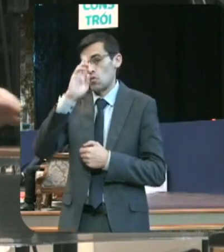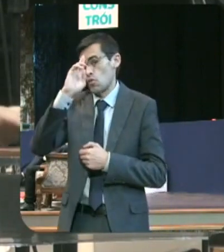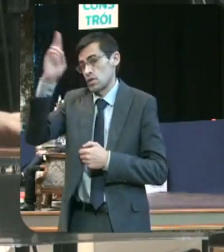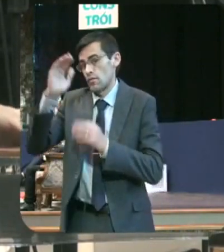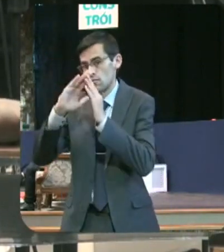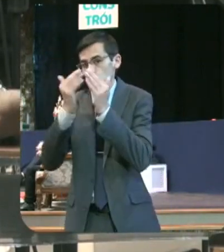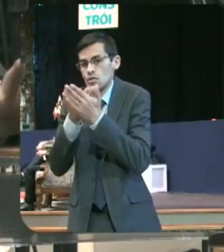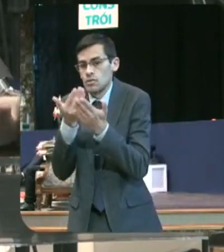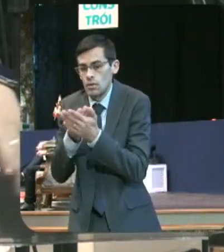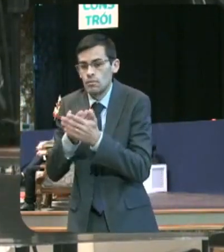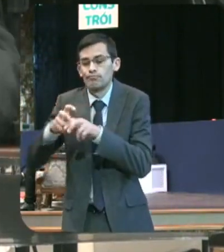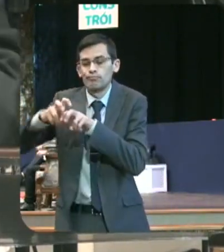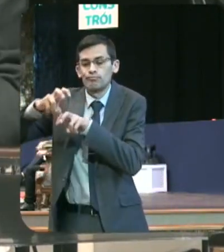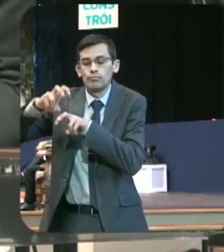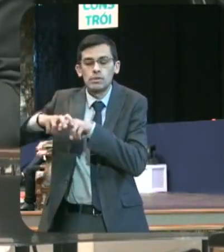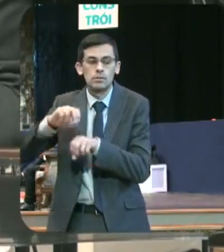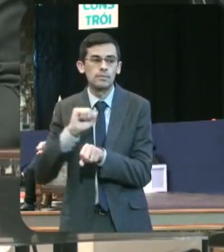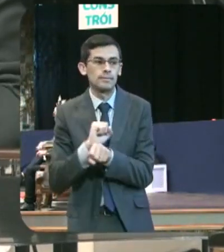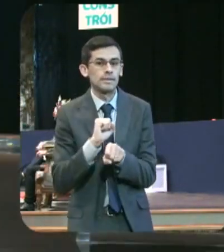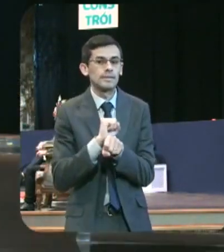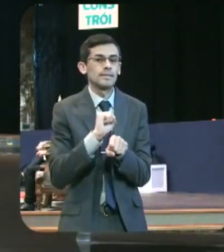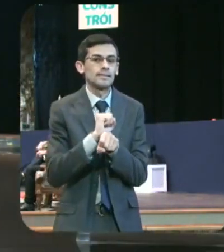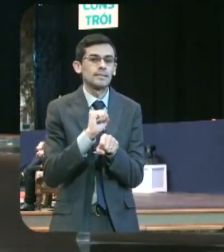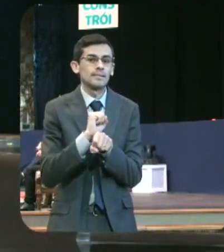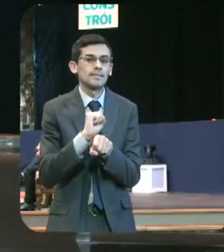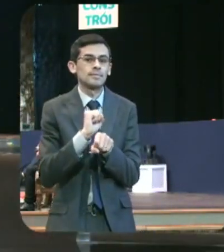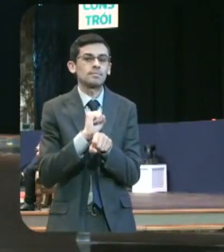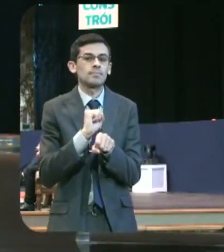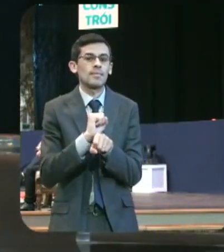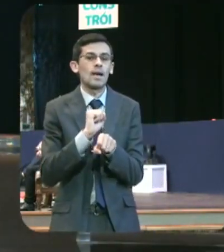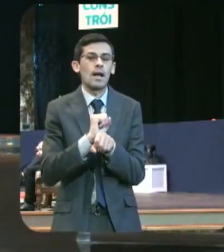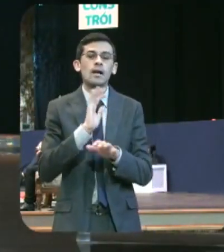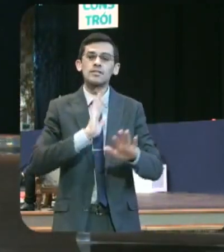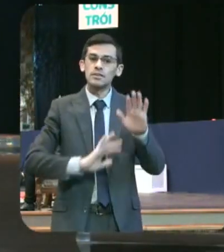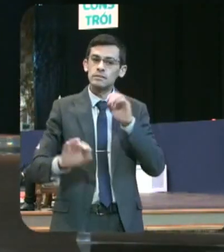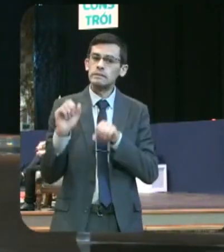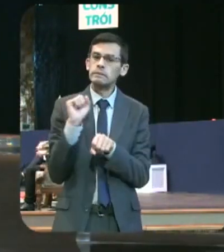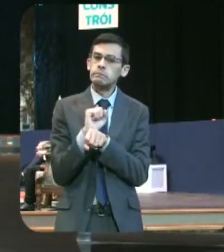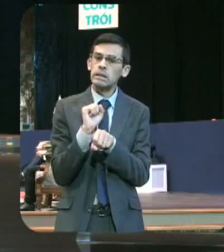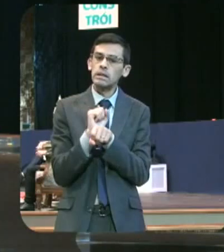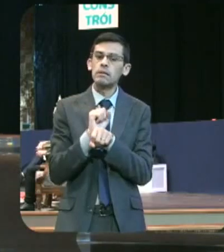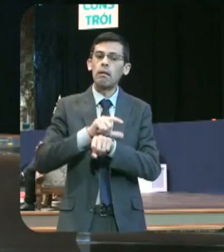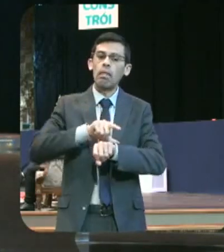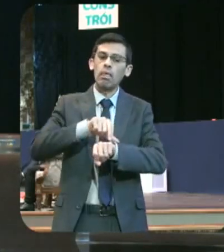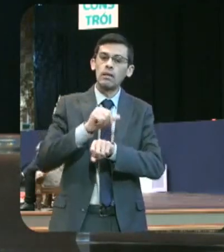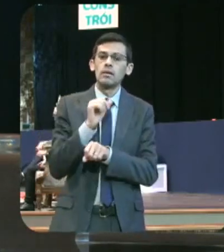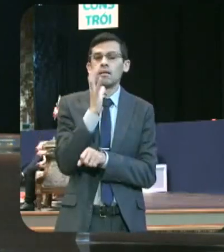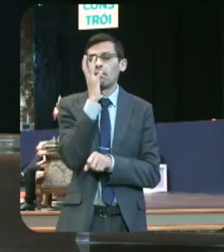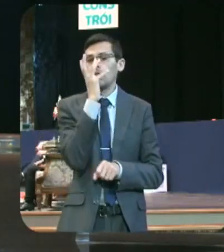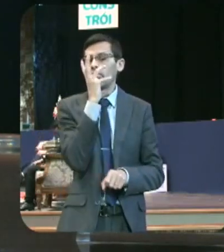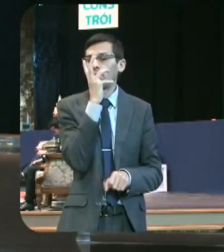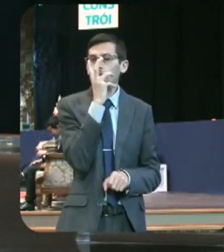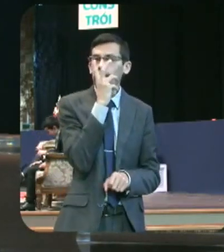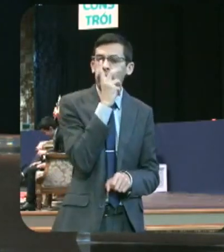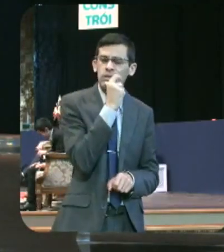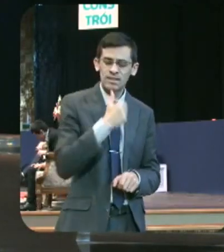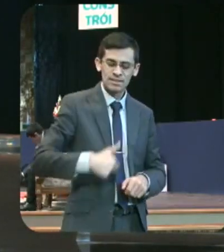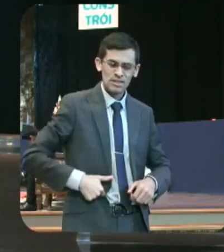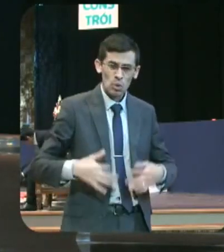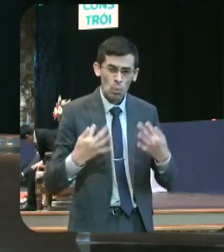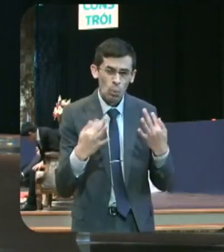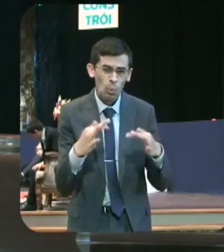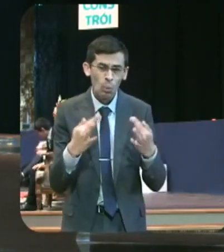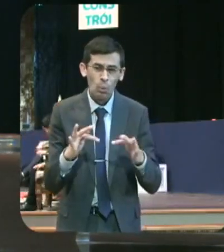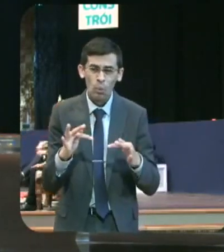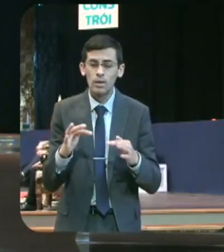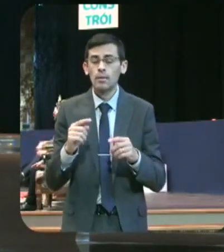Aí eu fiquei lá na diretoria esperando a hora, só aquelas horas lá de ficar esperando a hora de falar com o diretor, já estava com o estômago doendo e